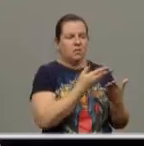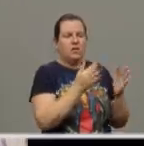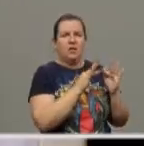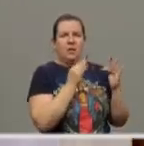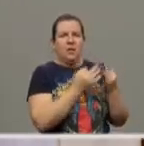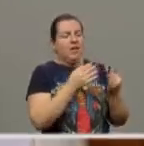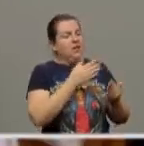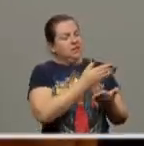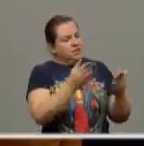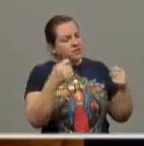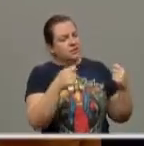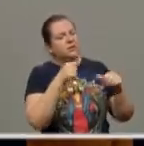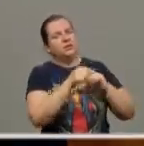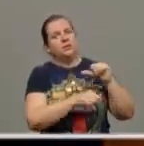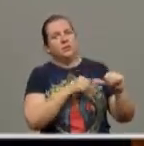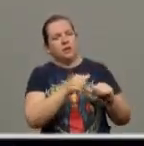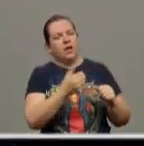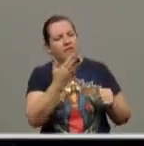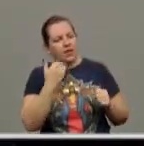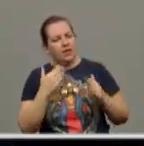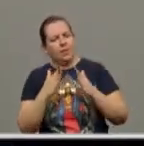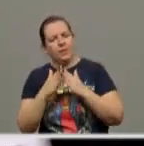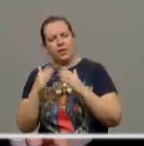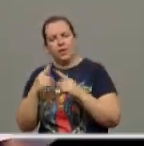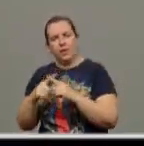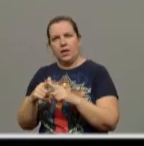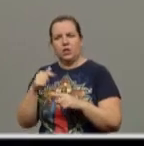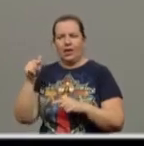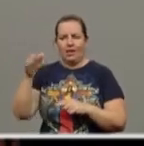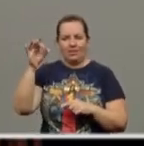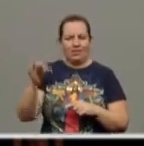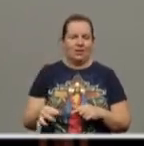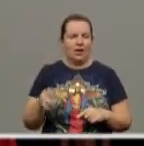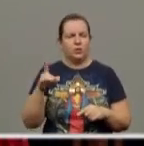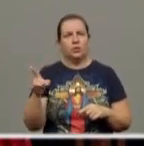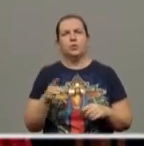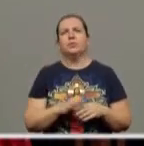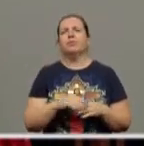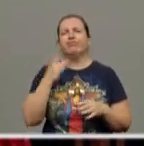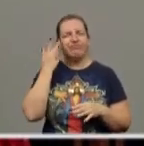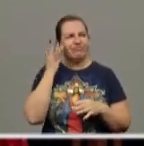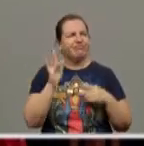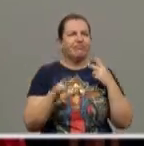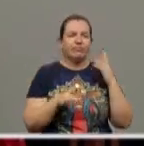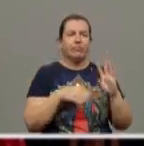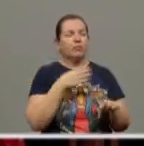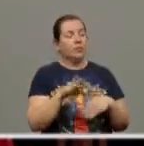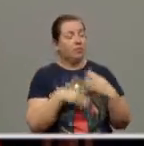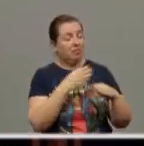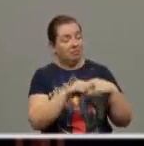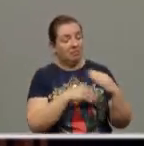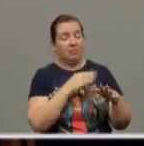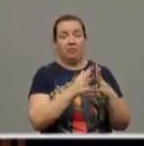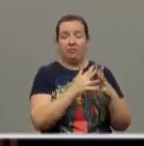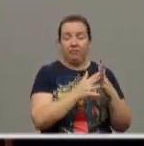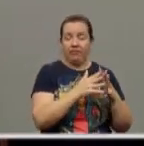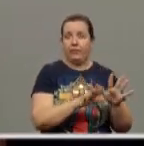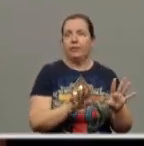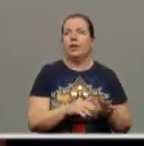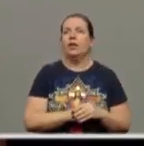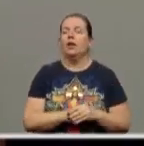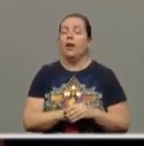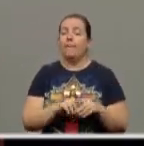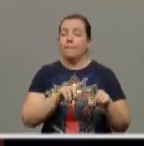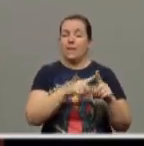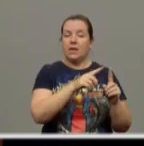familiares, vocês têm que se converter, vem para a minha igreja, lá é a igreja certa, e não sei mais o quê. E o povo ficava, era enfesado comigo. Olhava